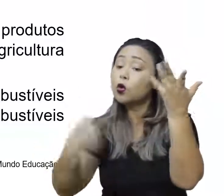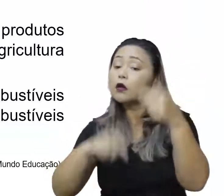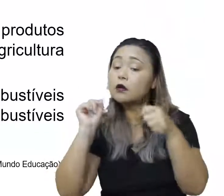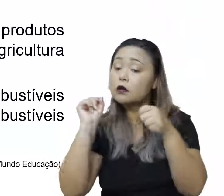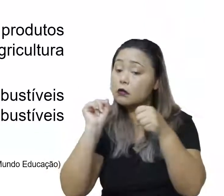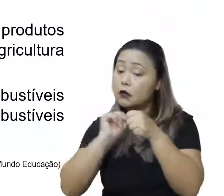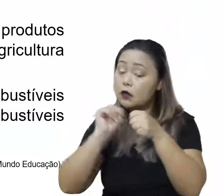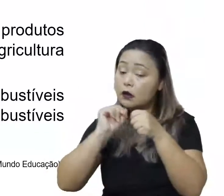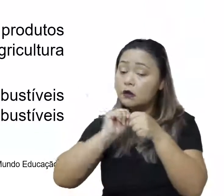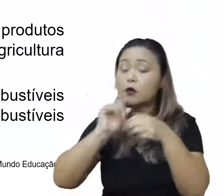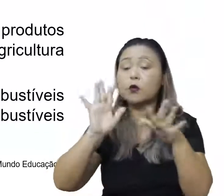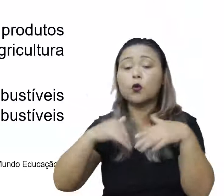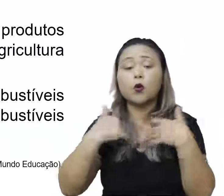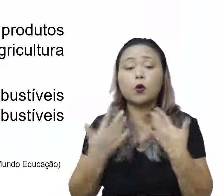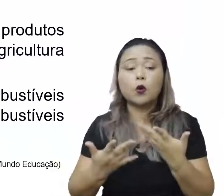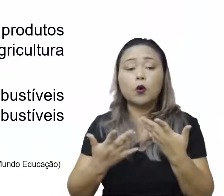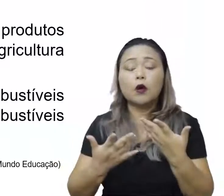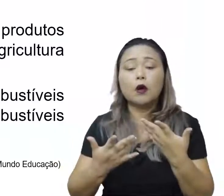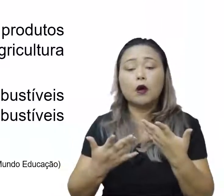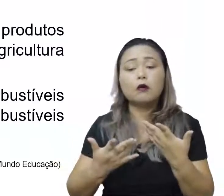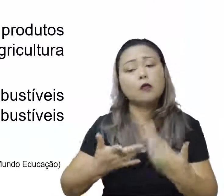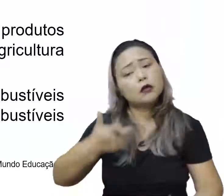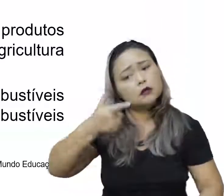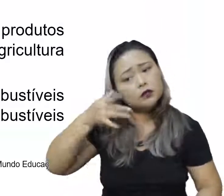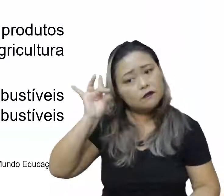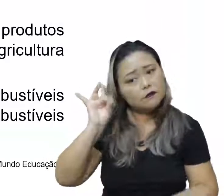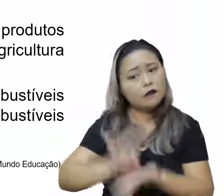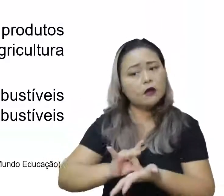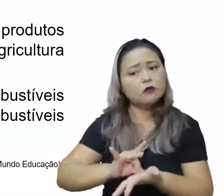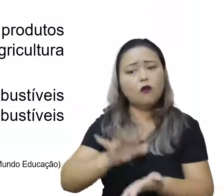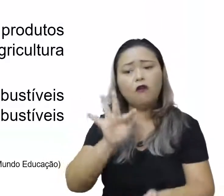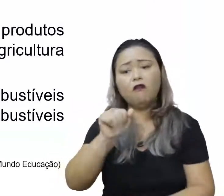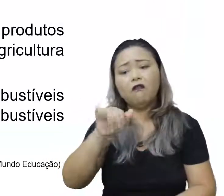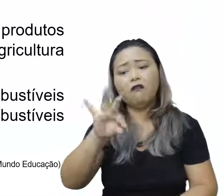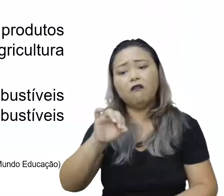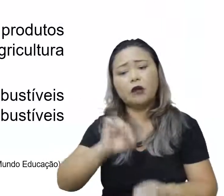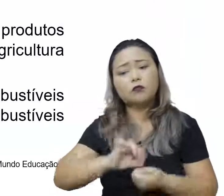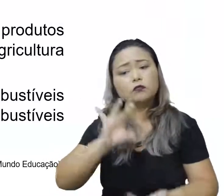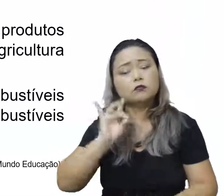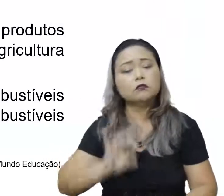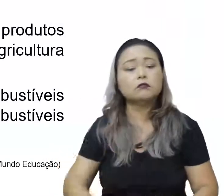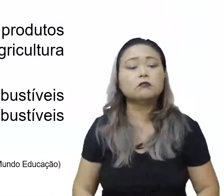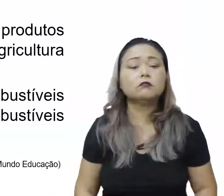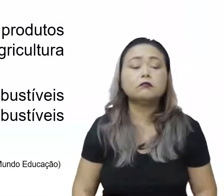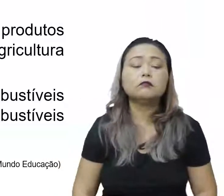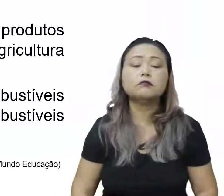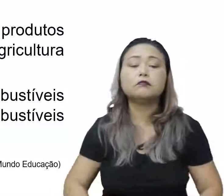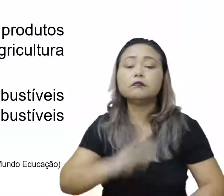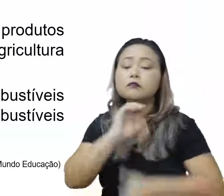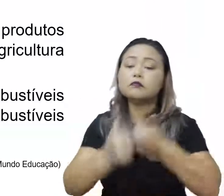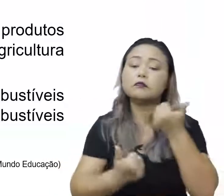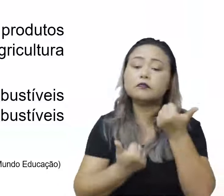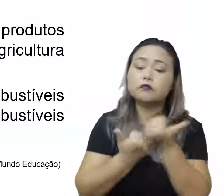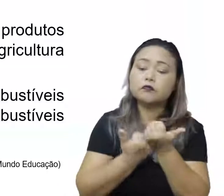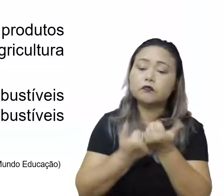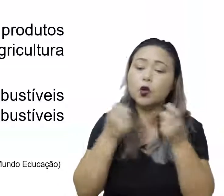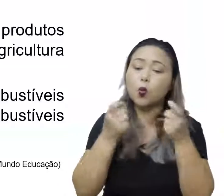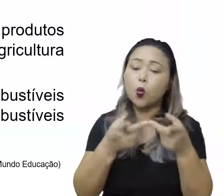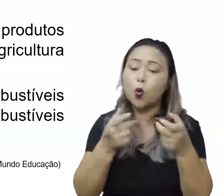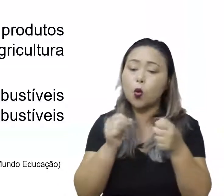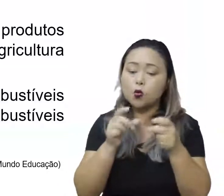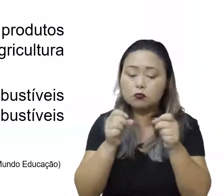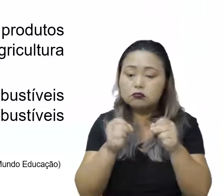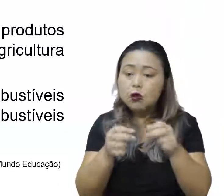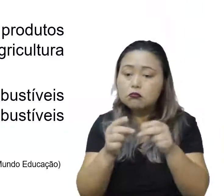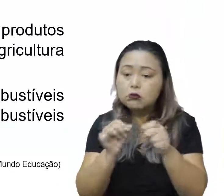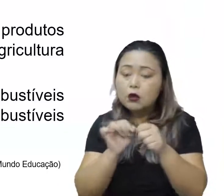acontecer de uma forma mais efetiva. Ok? Substituição de agrotóxicos